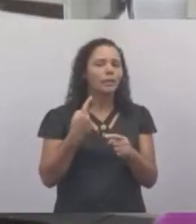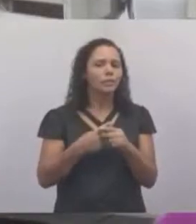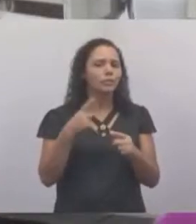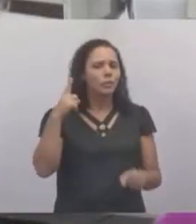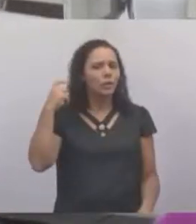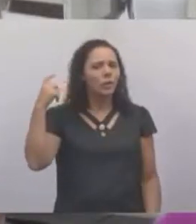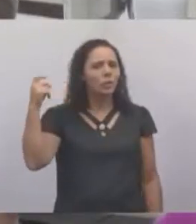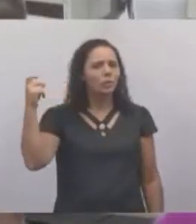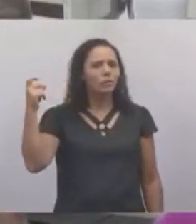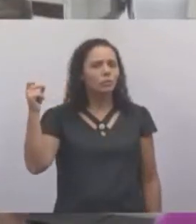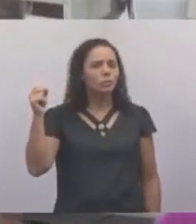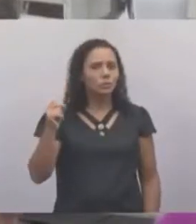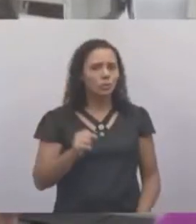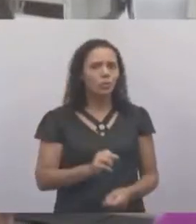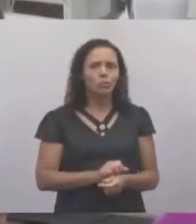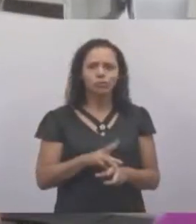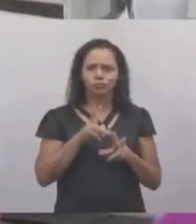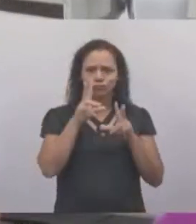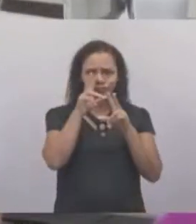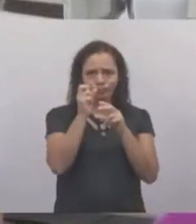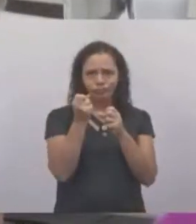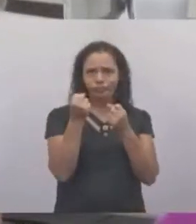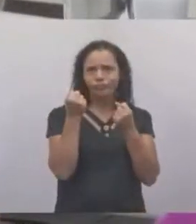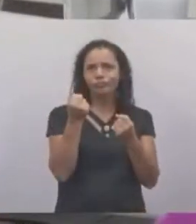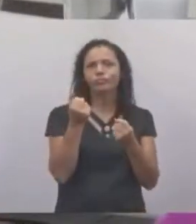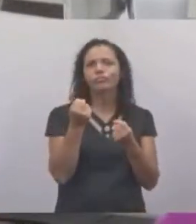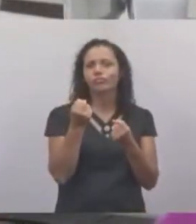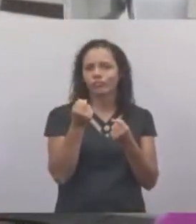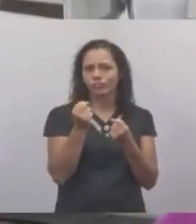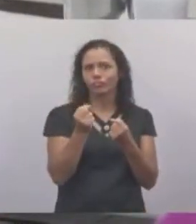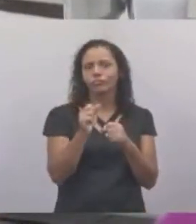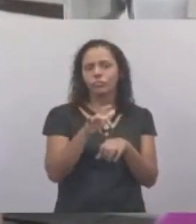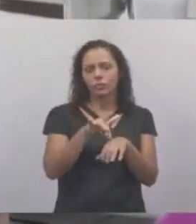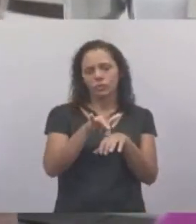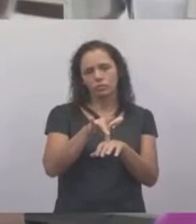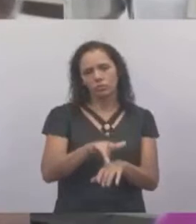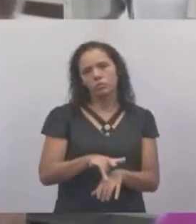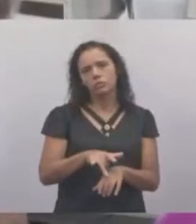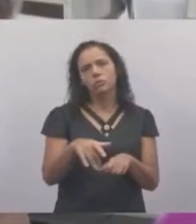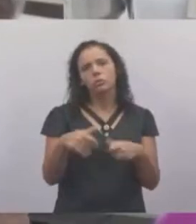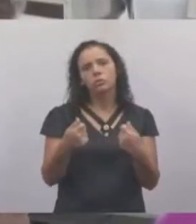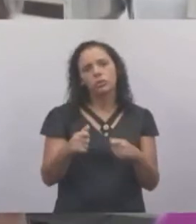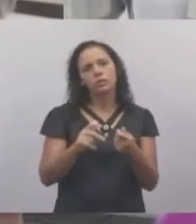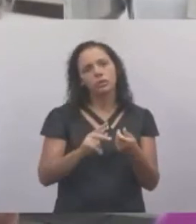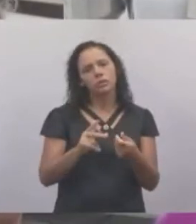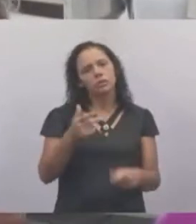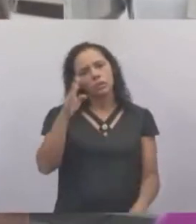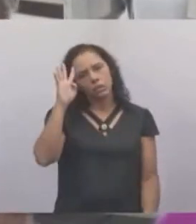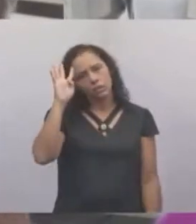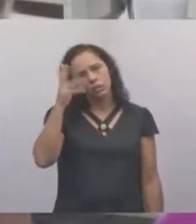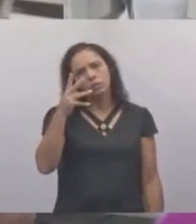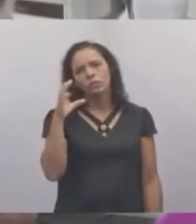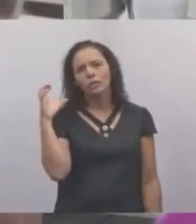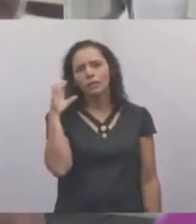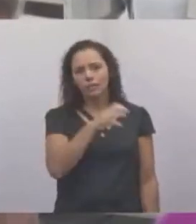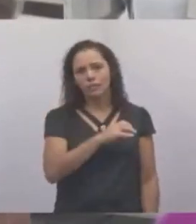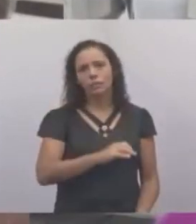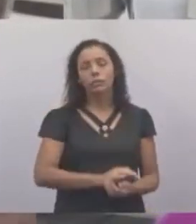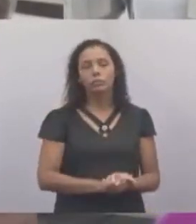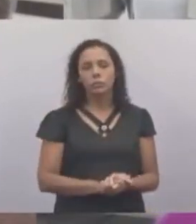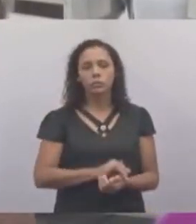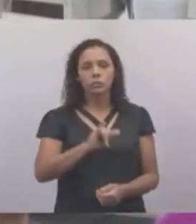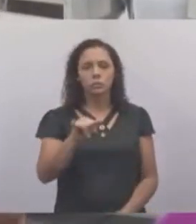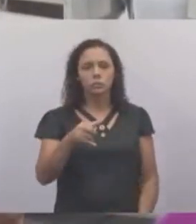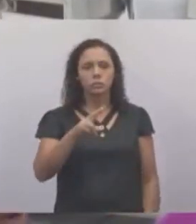ficou. Absurdo. Que possa ser tomado providência. Rafael Júlio entrou com uma nota falando que já